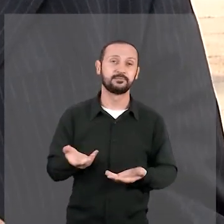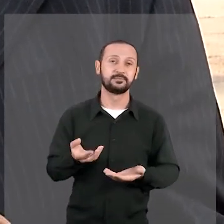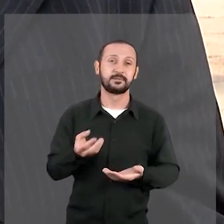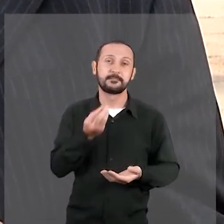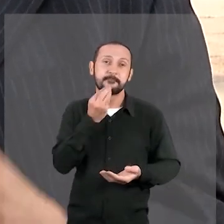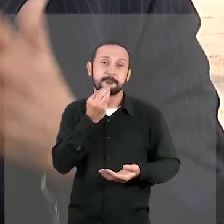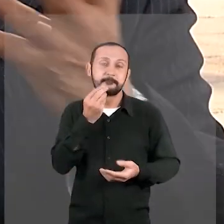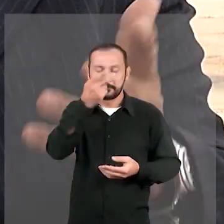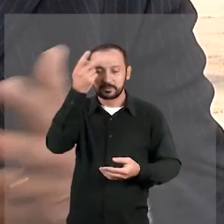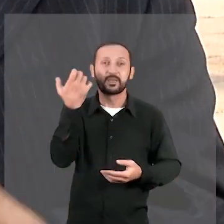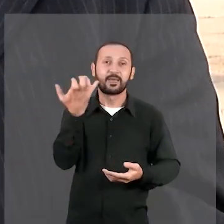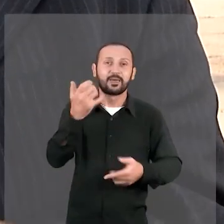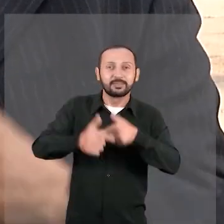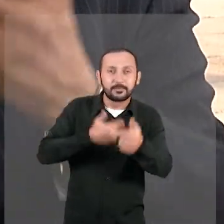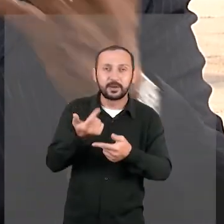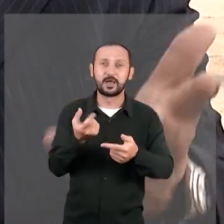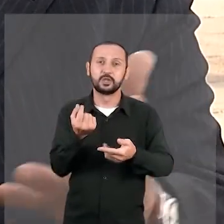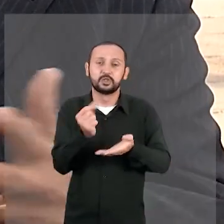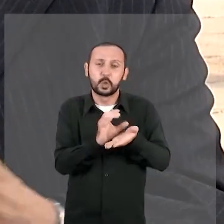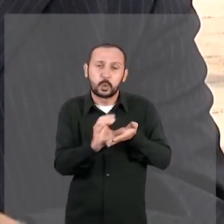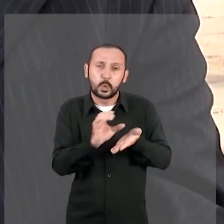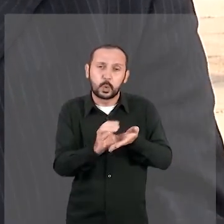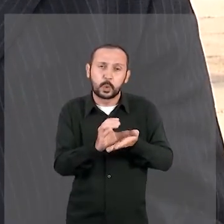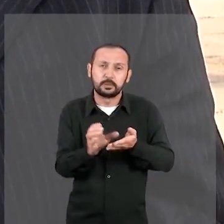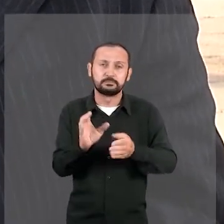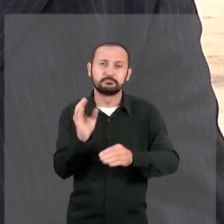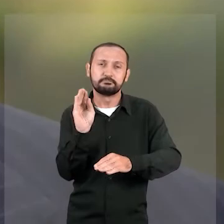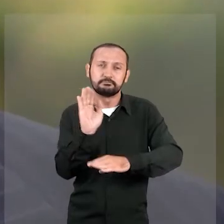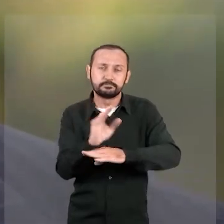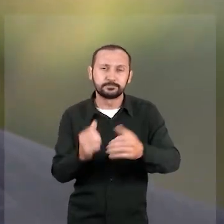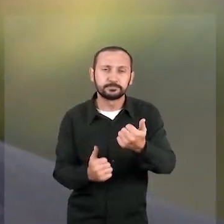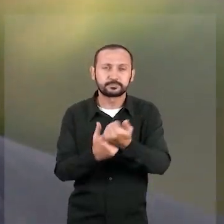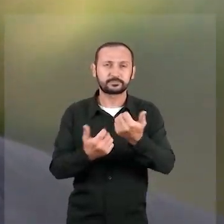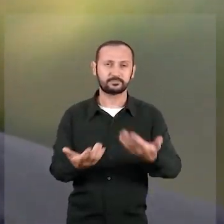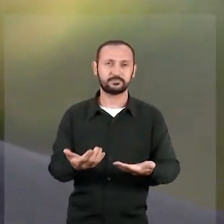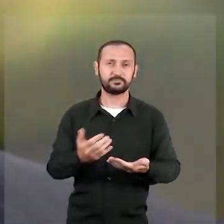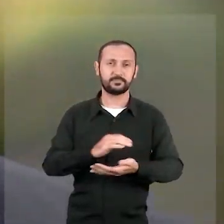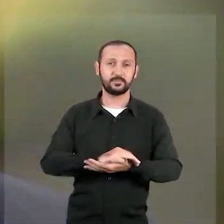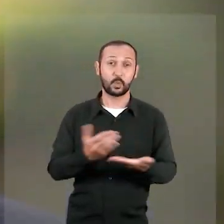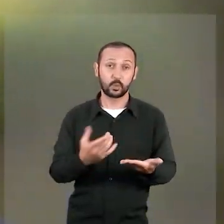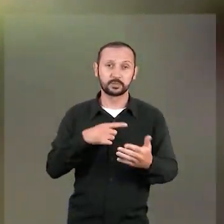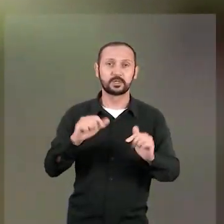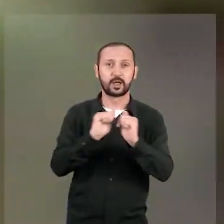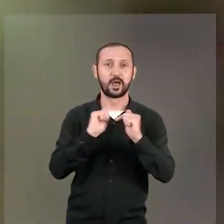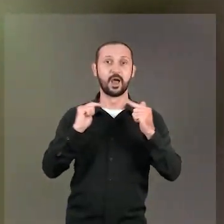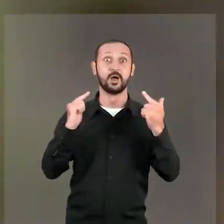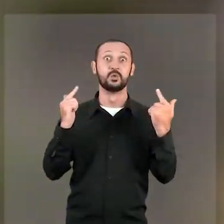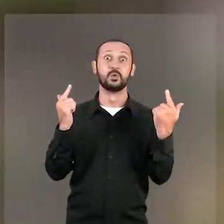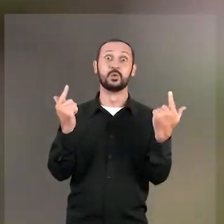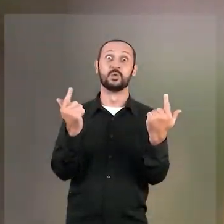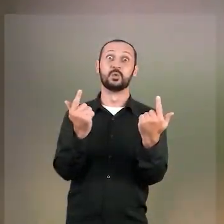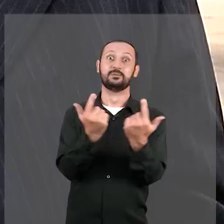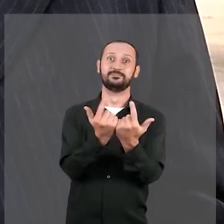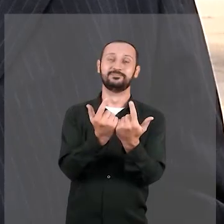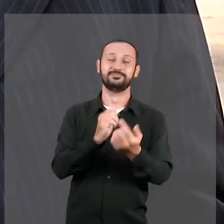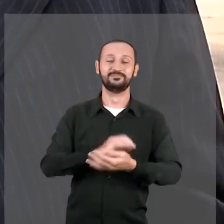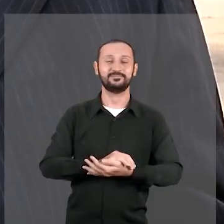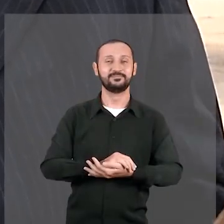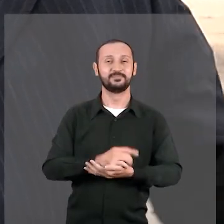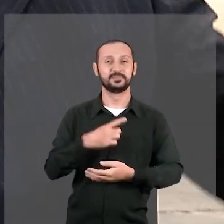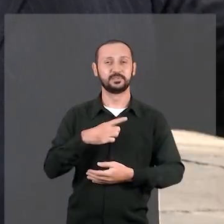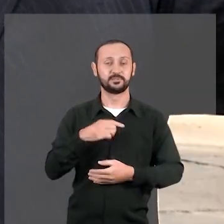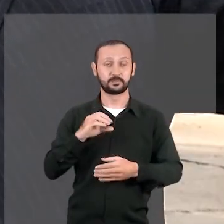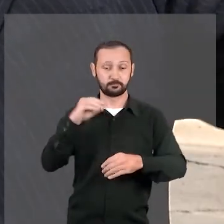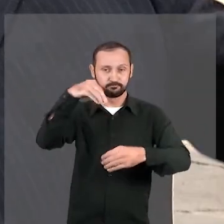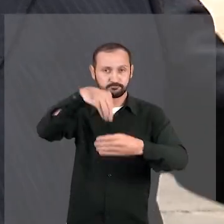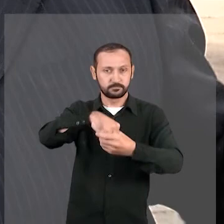para aqueles que querem trabalhar, que querem investir no Estado. E hoje, vendo aqui, ó, a Assembleia Legislativa,